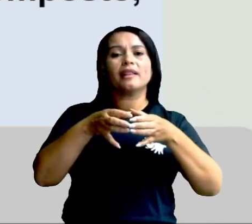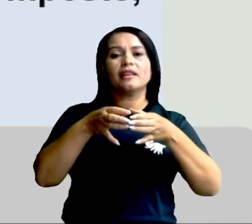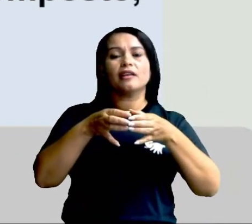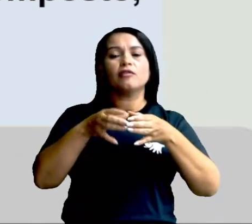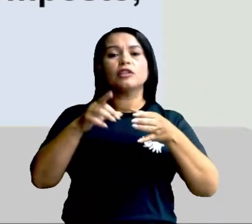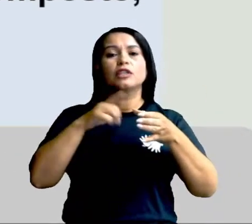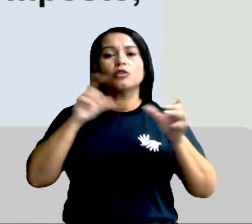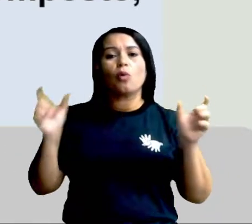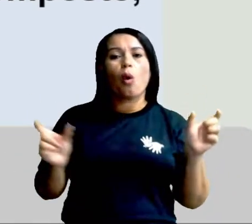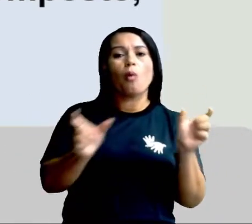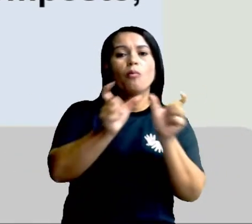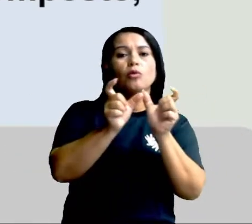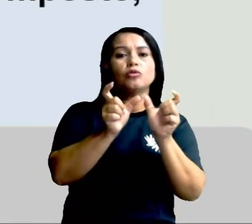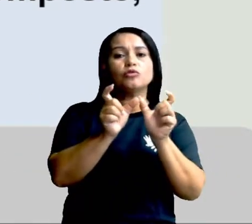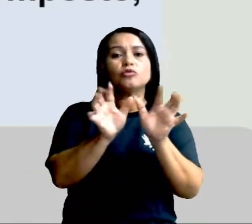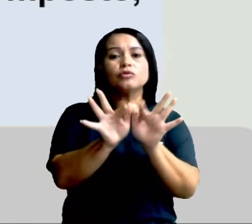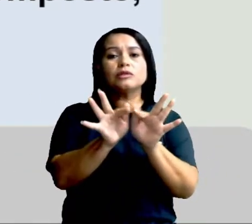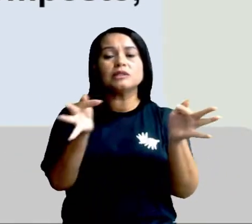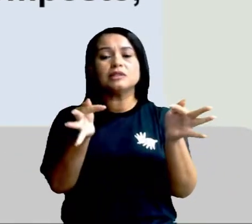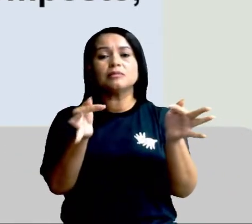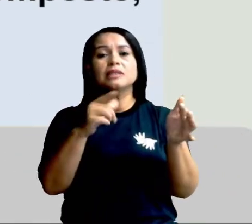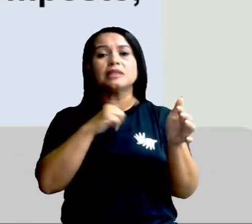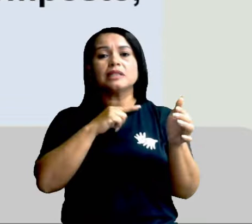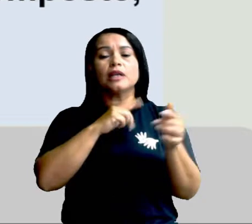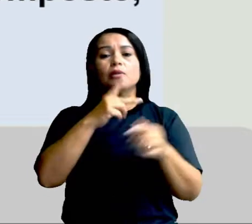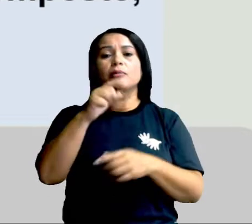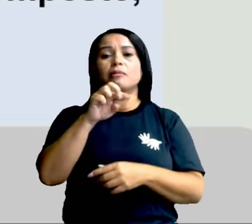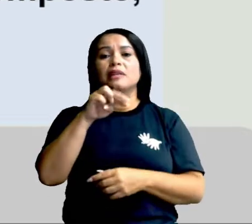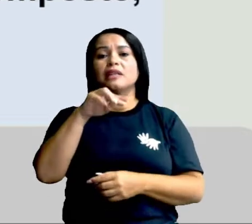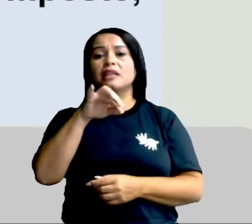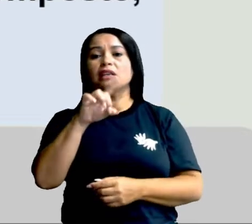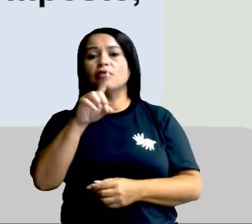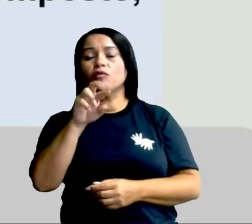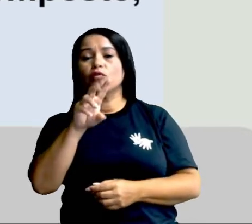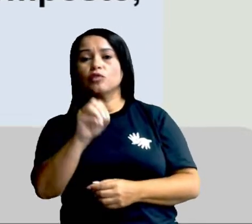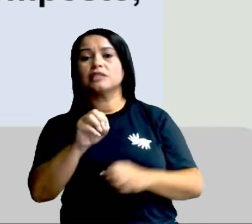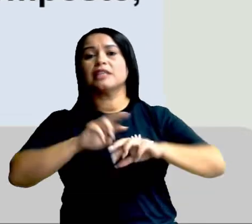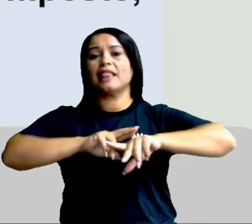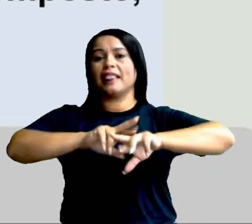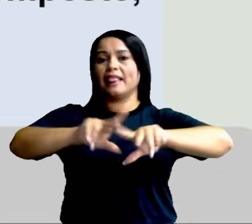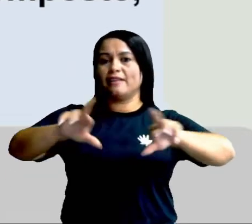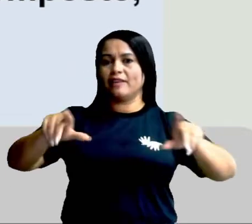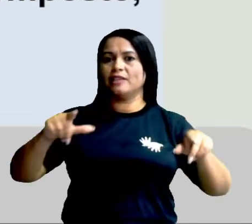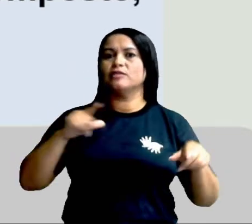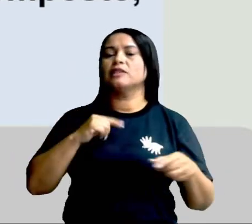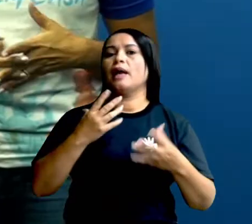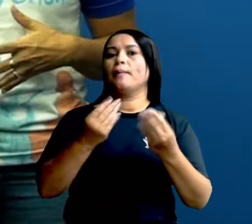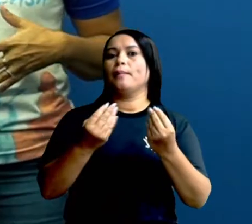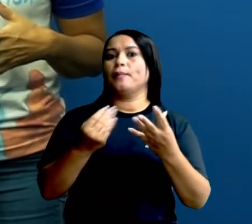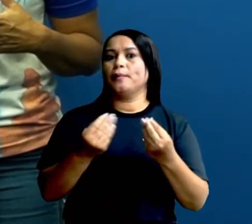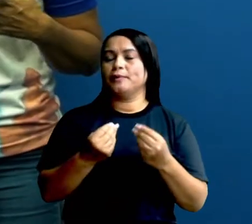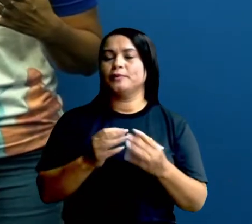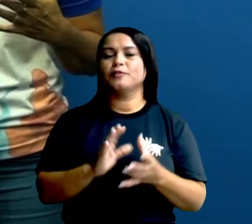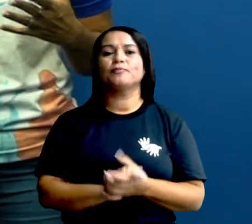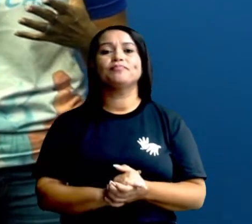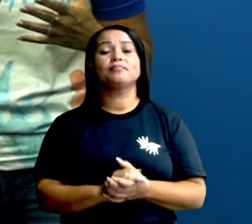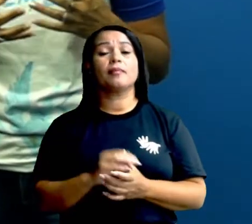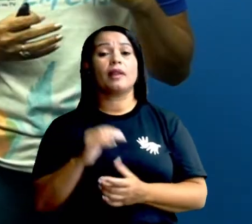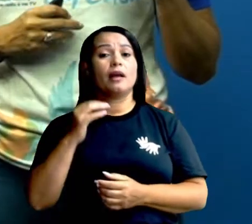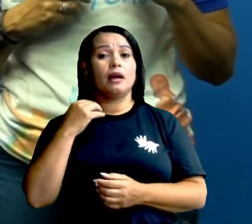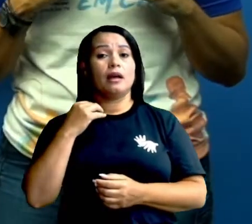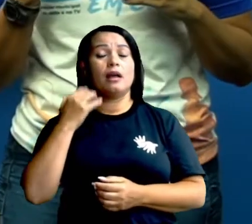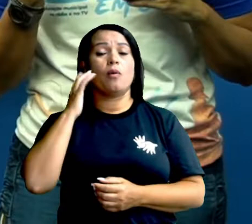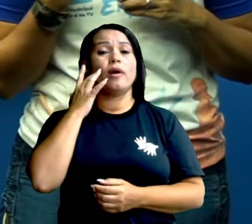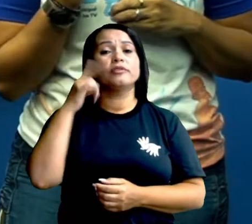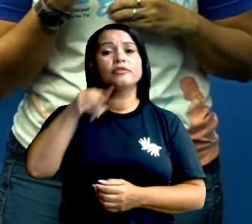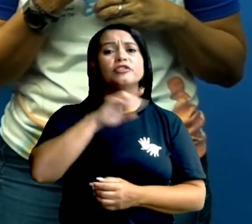coletivos, composto, simples, primitivos e derivados. Nossa, é muito, não é? Então, assim, eu